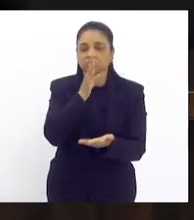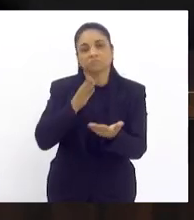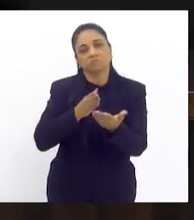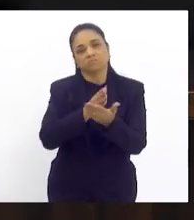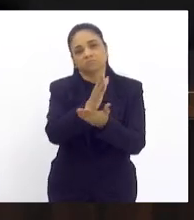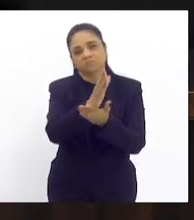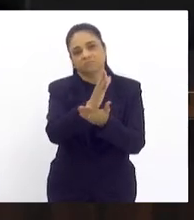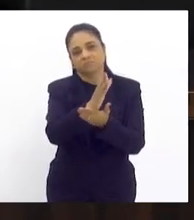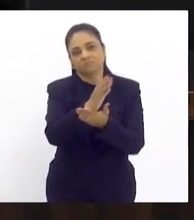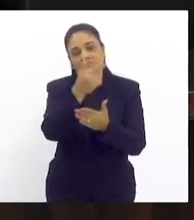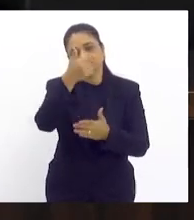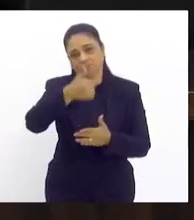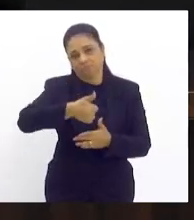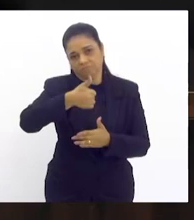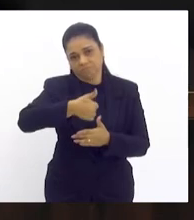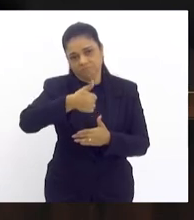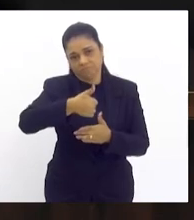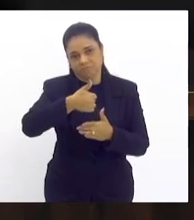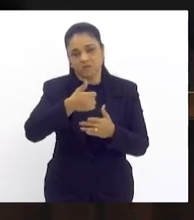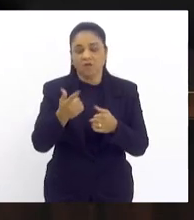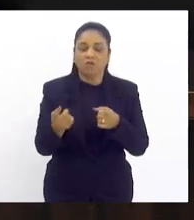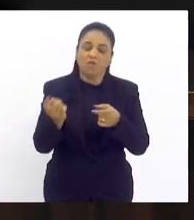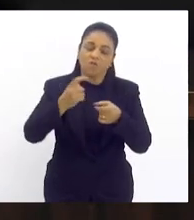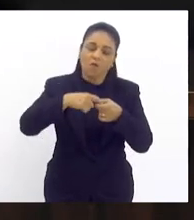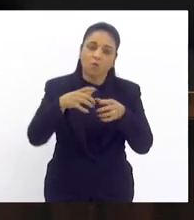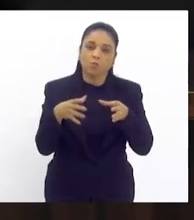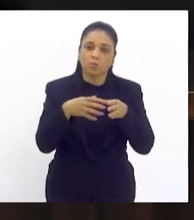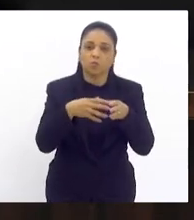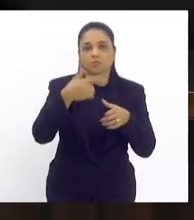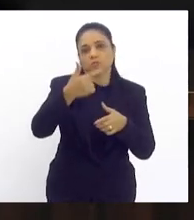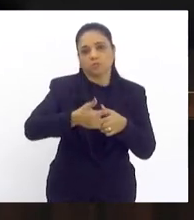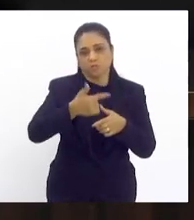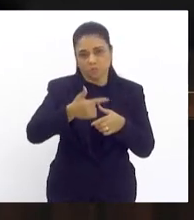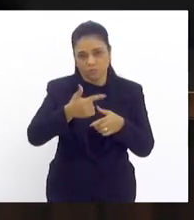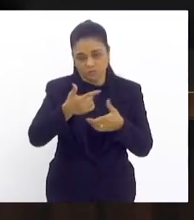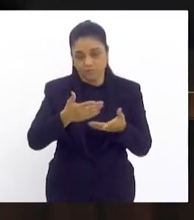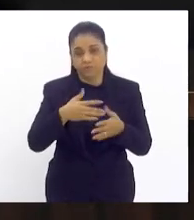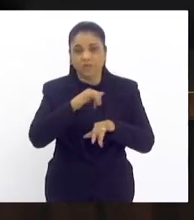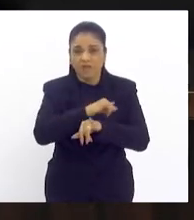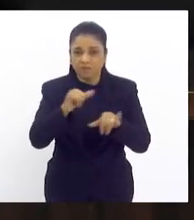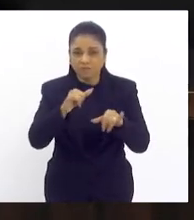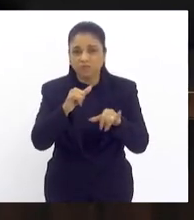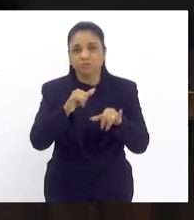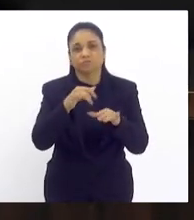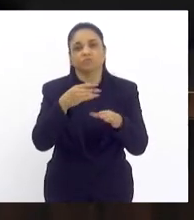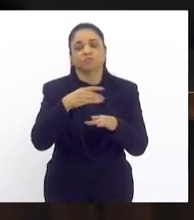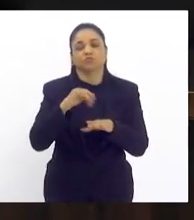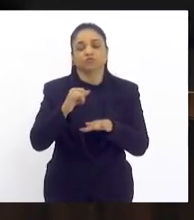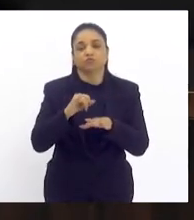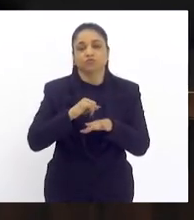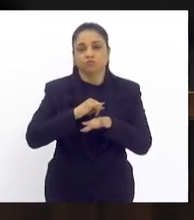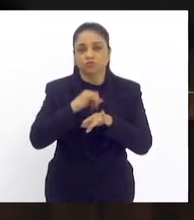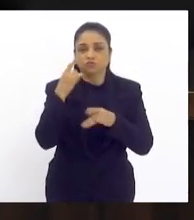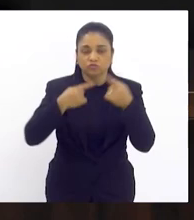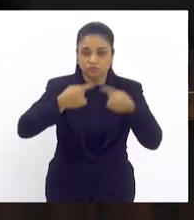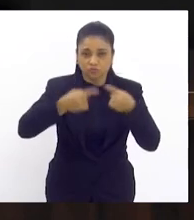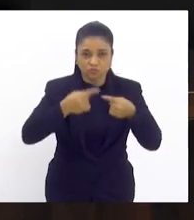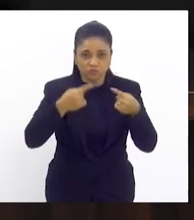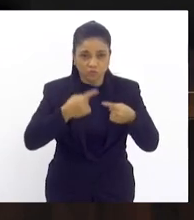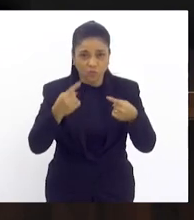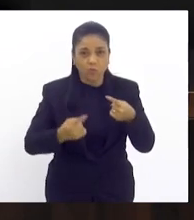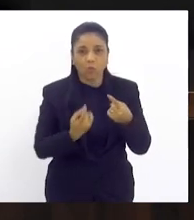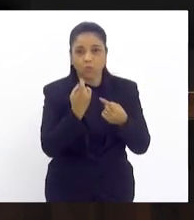aprovado em primeira, retorna em segunda. Anuncio, em discussão única, indicação legislativa